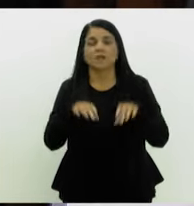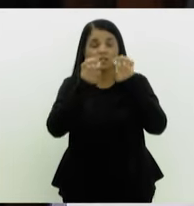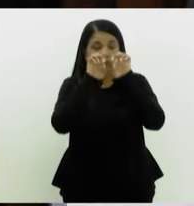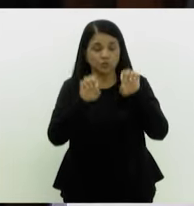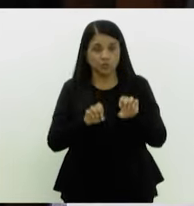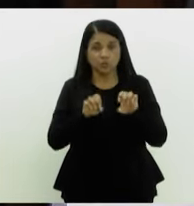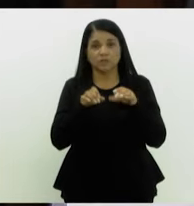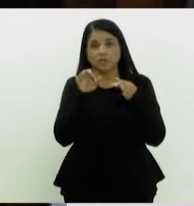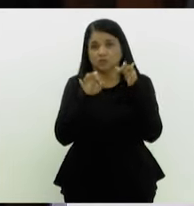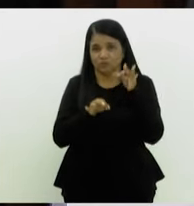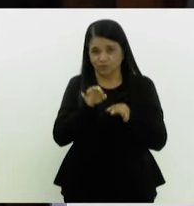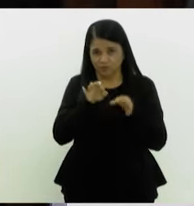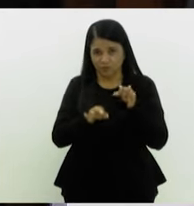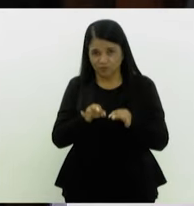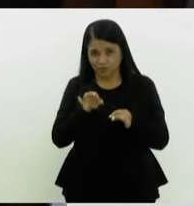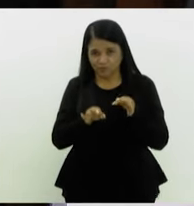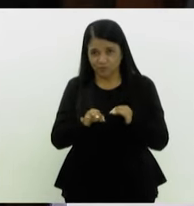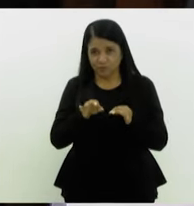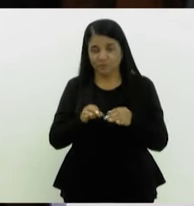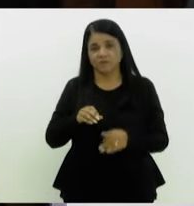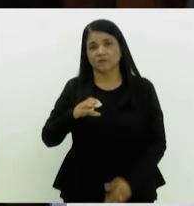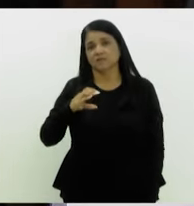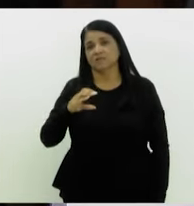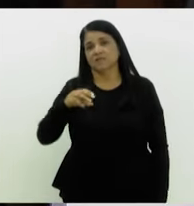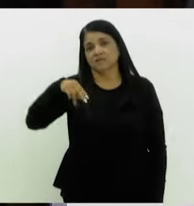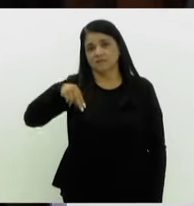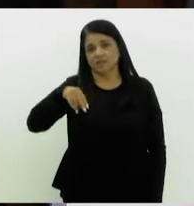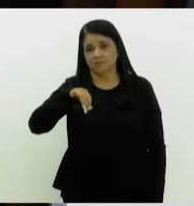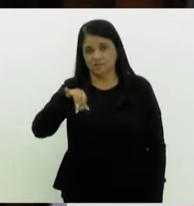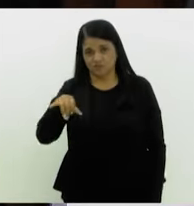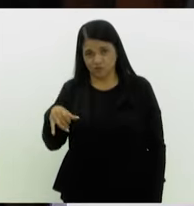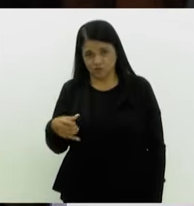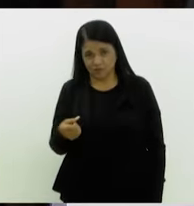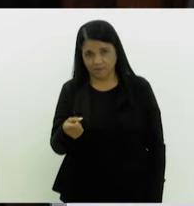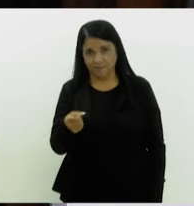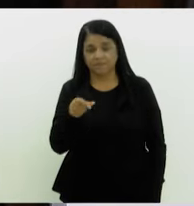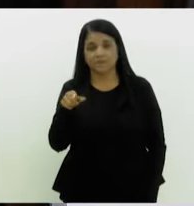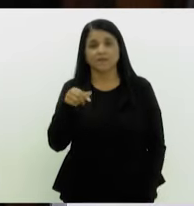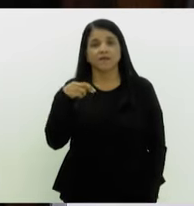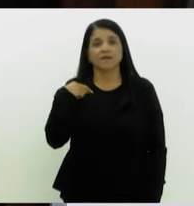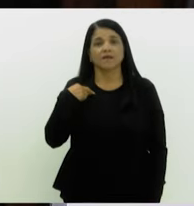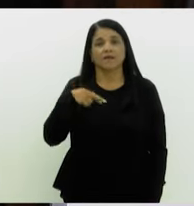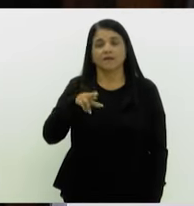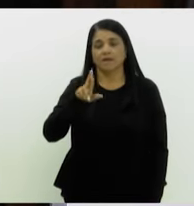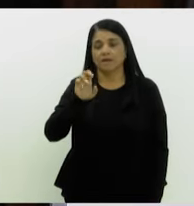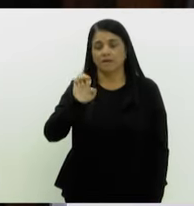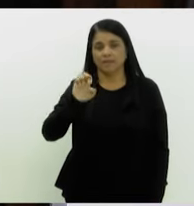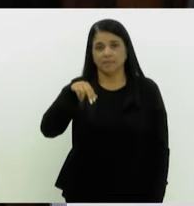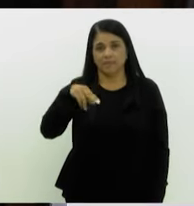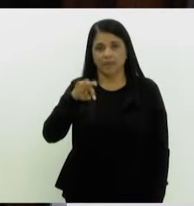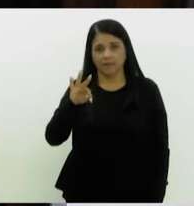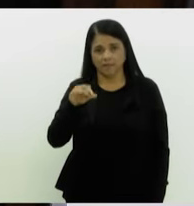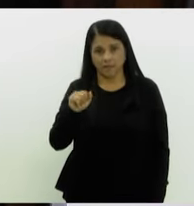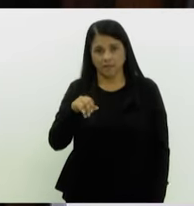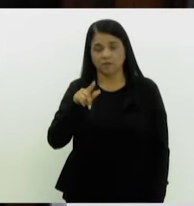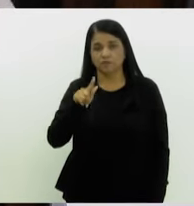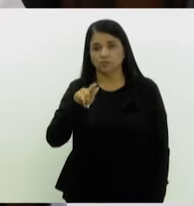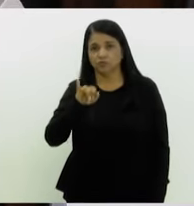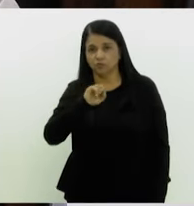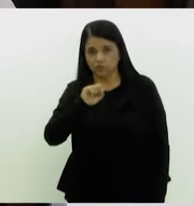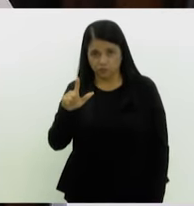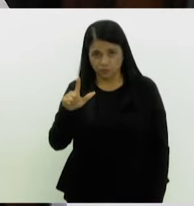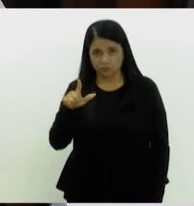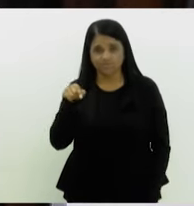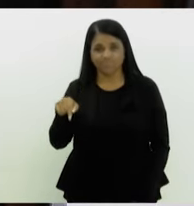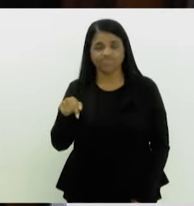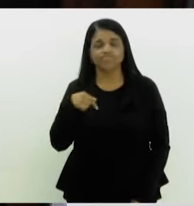da Justiça no pelo CNJ eu vou começar chamando Renata agil que não pode benet tá aqui a Renata Gil